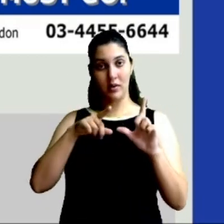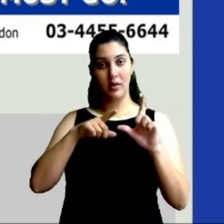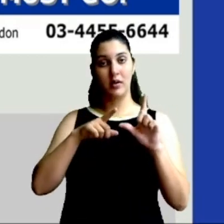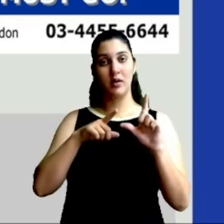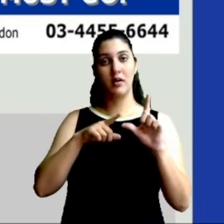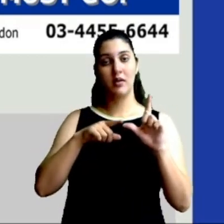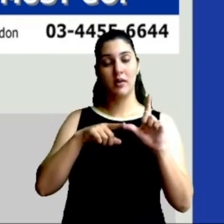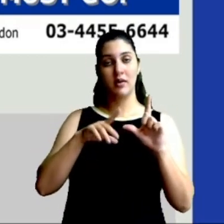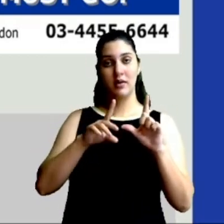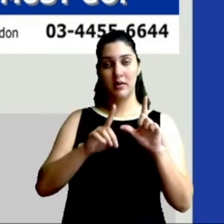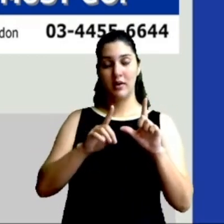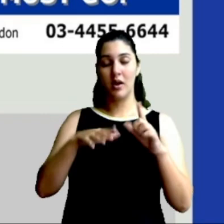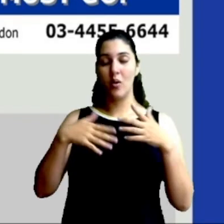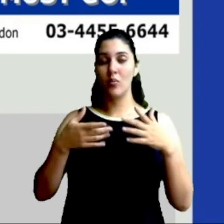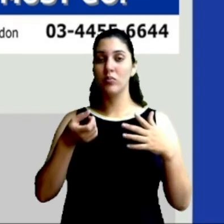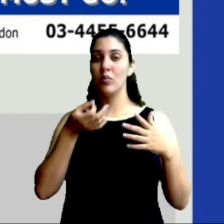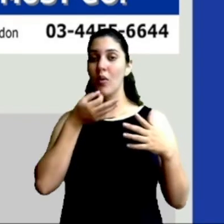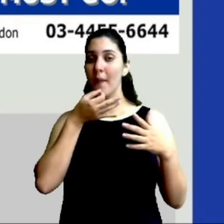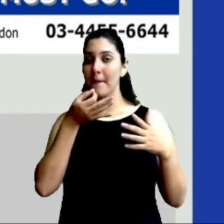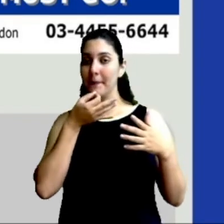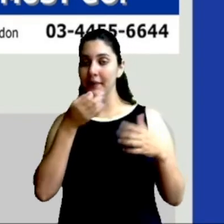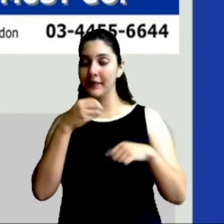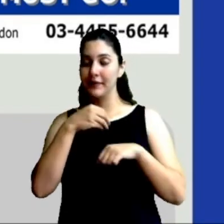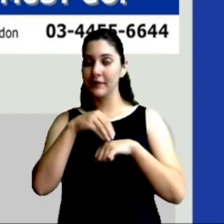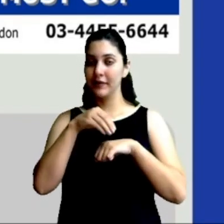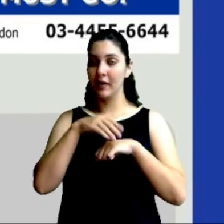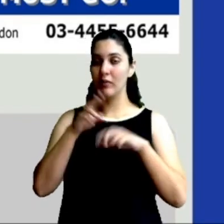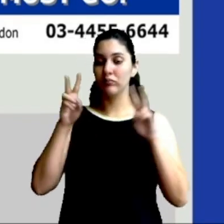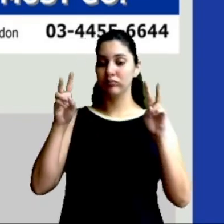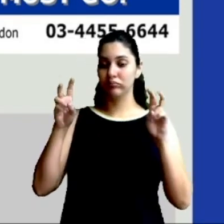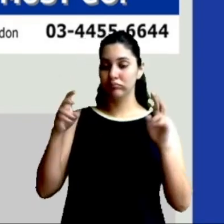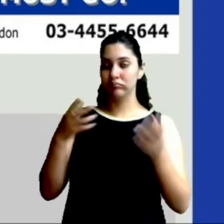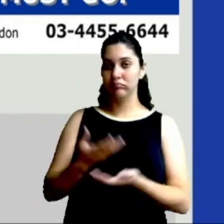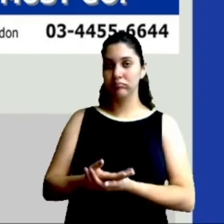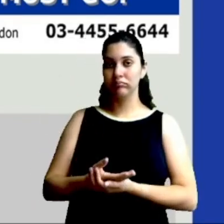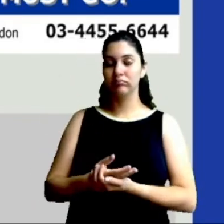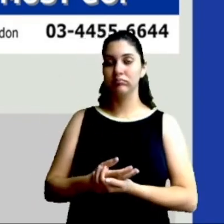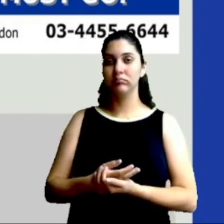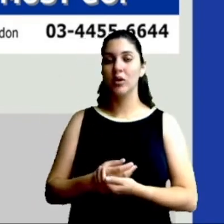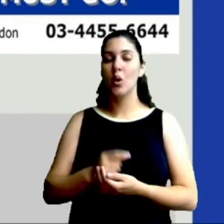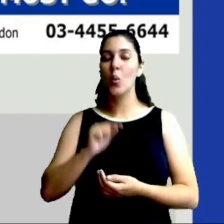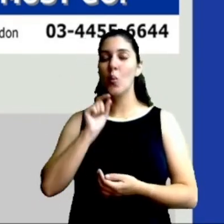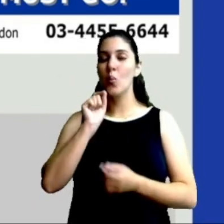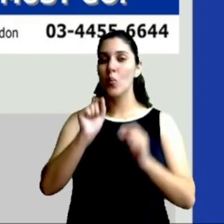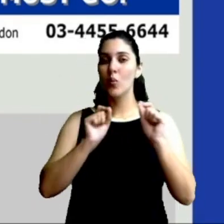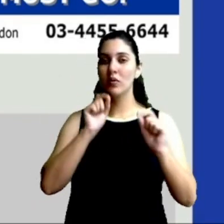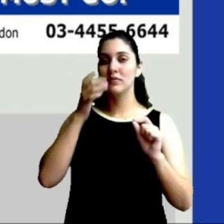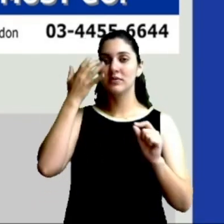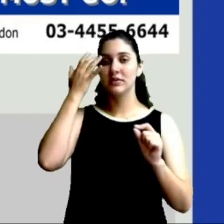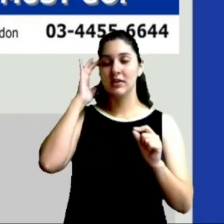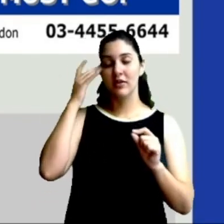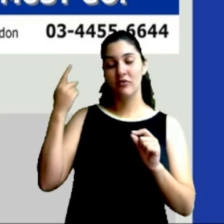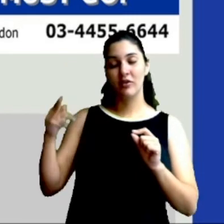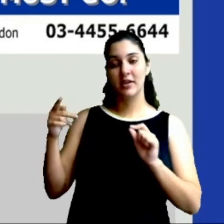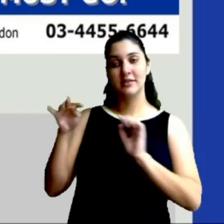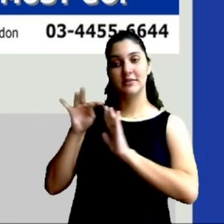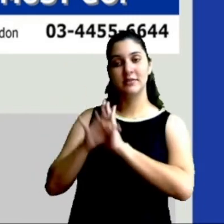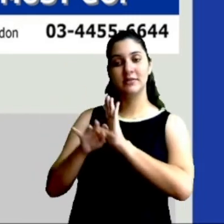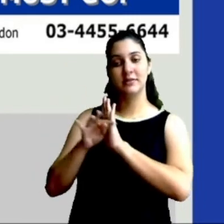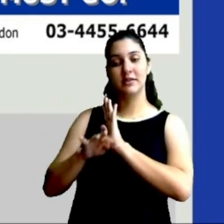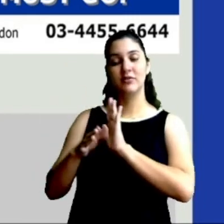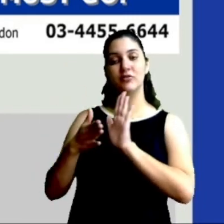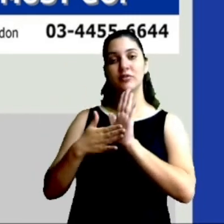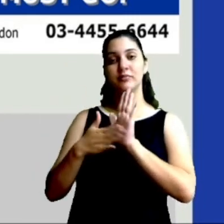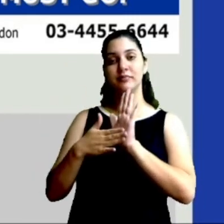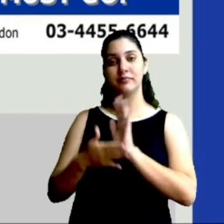sobre algum tópico, sobre algum assunto, na letra D. O que é que você acha que esse textinho aí do lado ele está